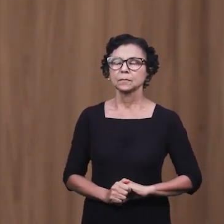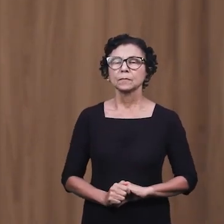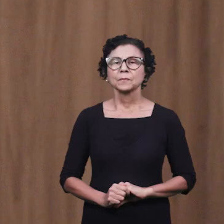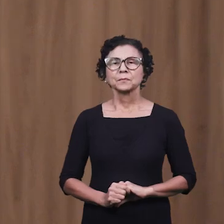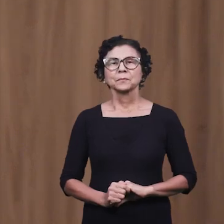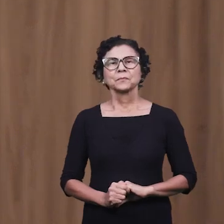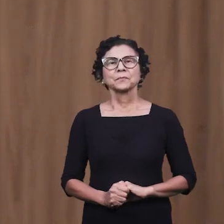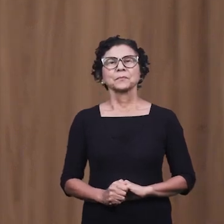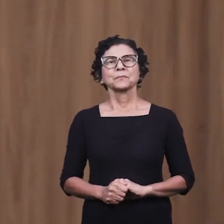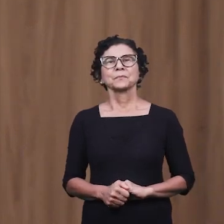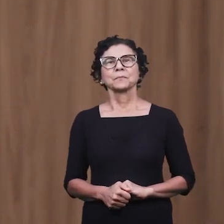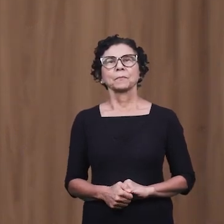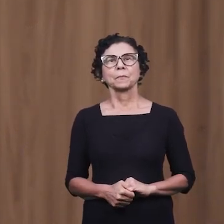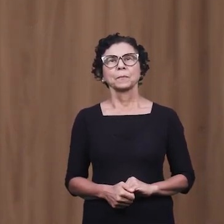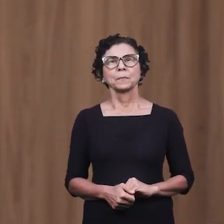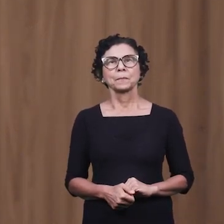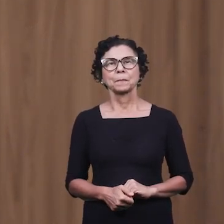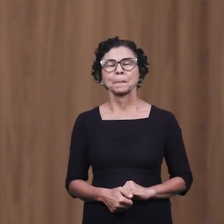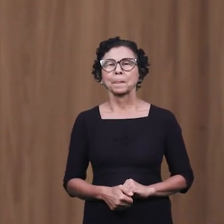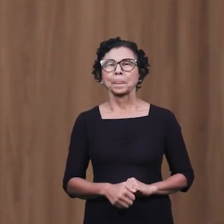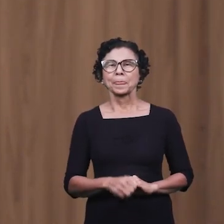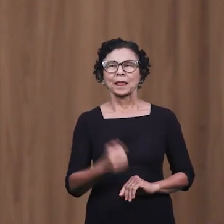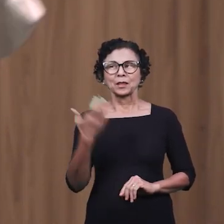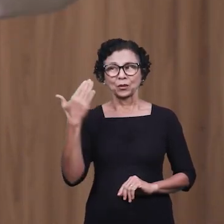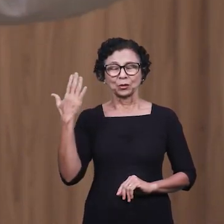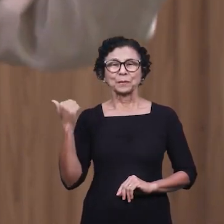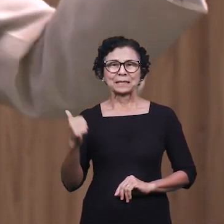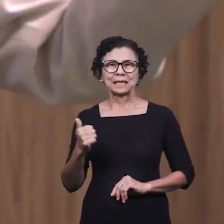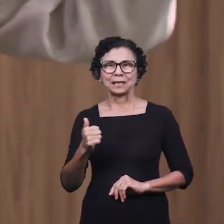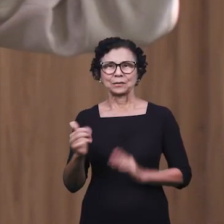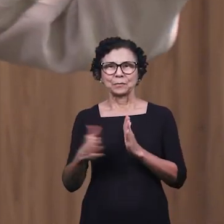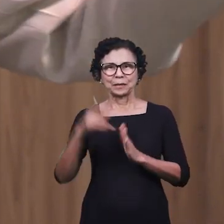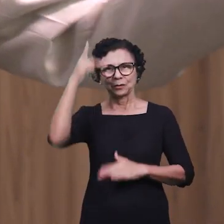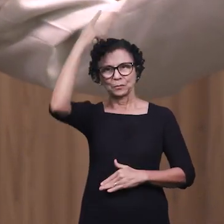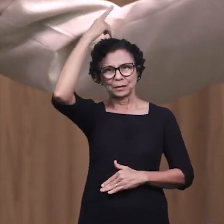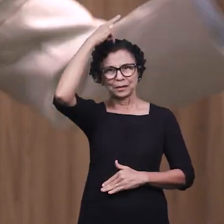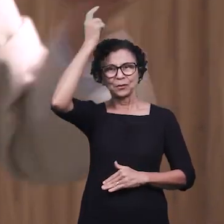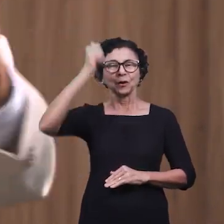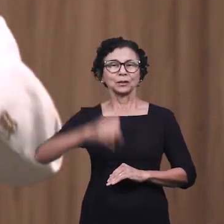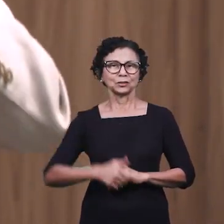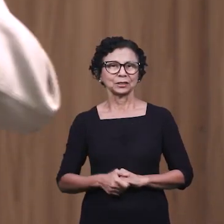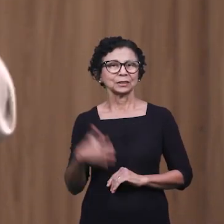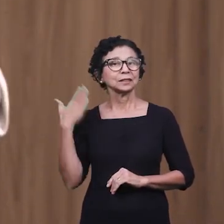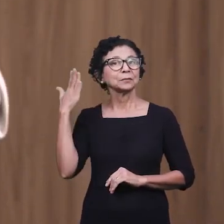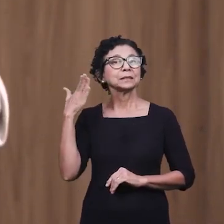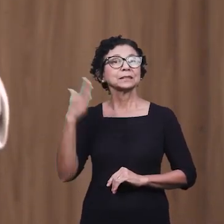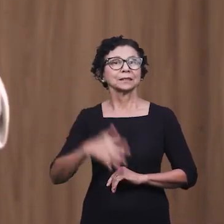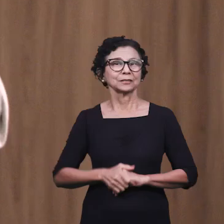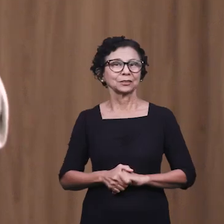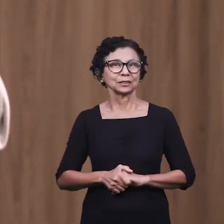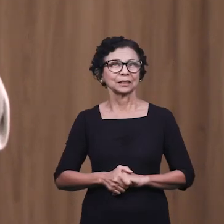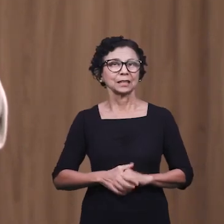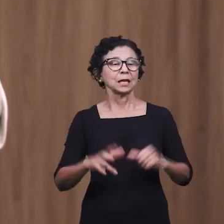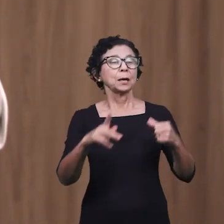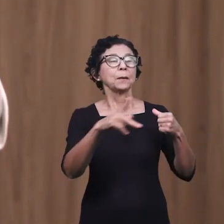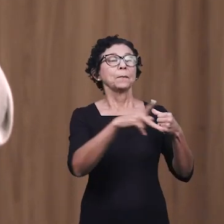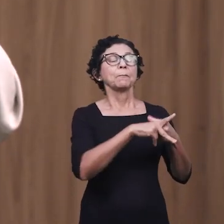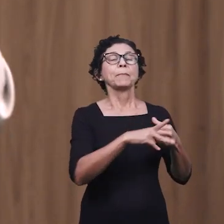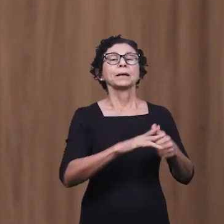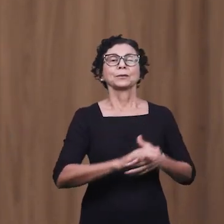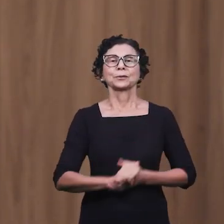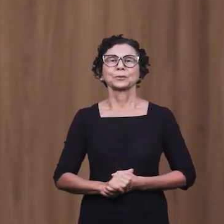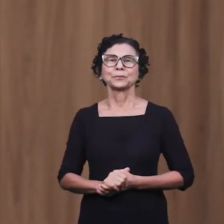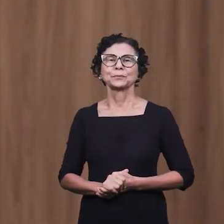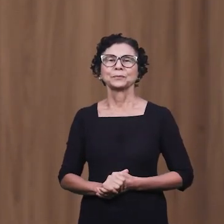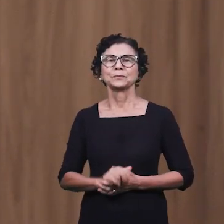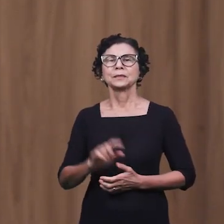a mensagem? Foi aquela de Pedro, né? No Pentecostes, a mesma do Pentecostes. Quem é o homem preparado para